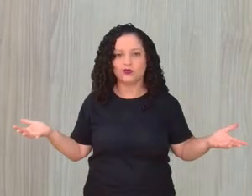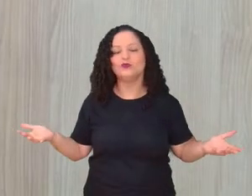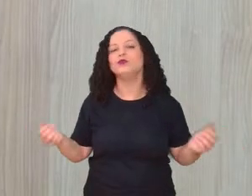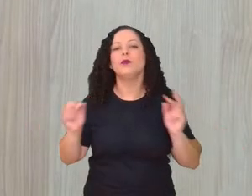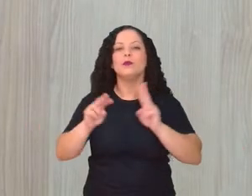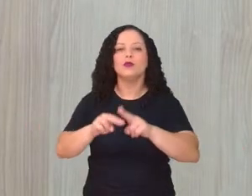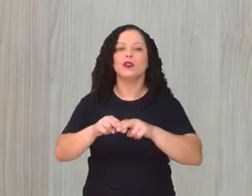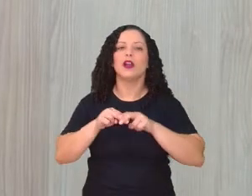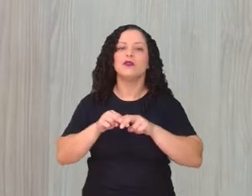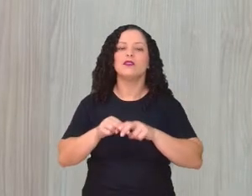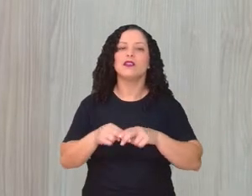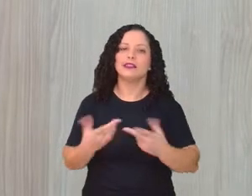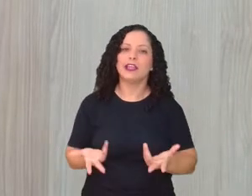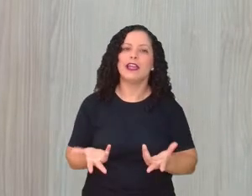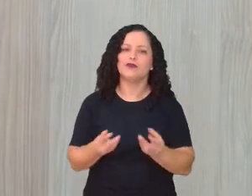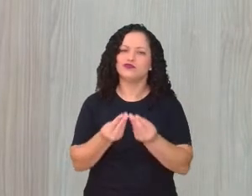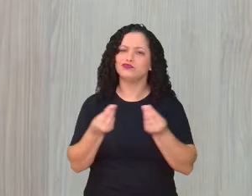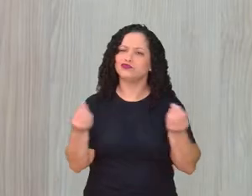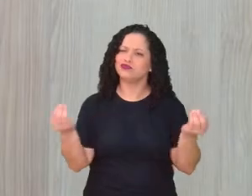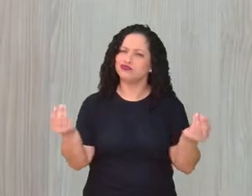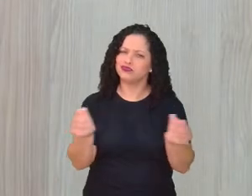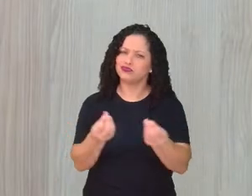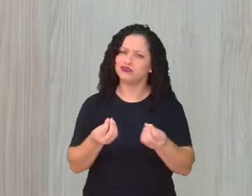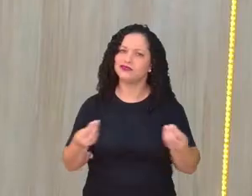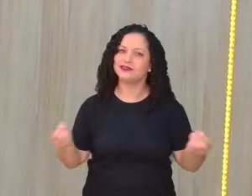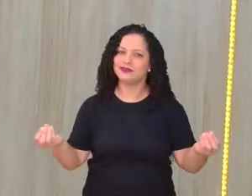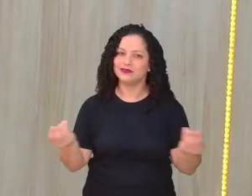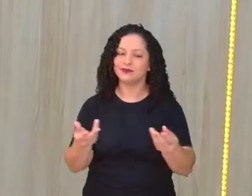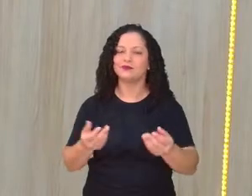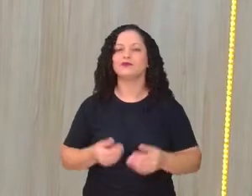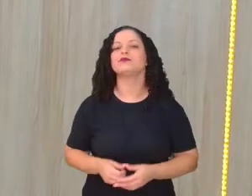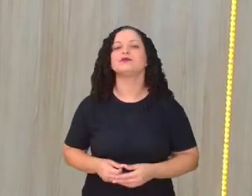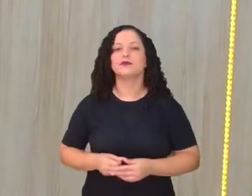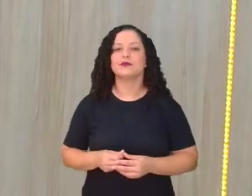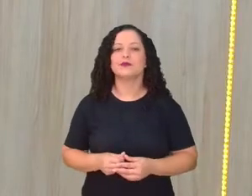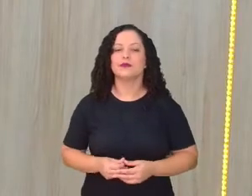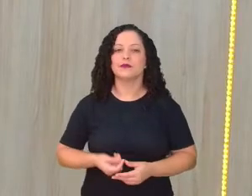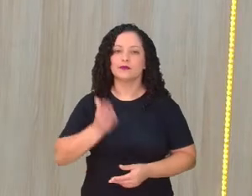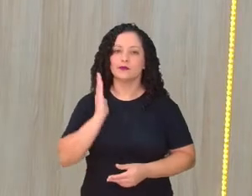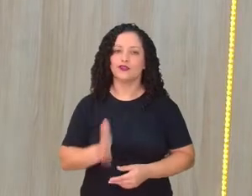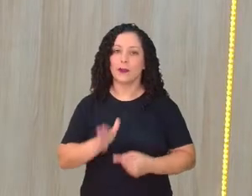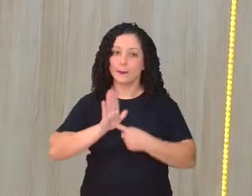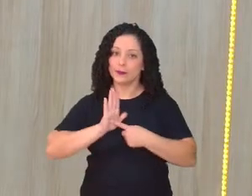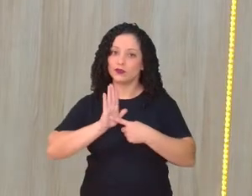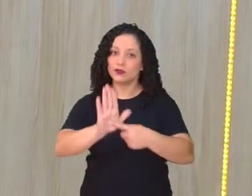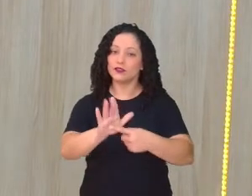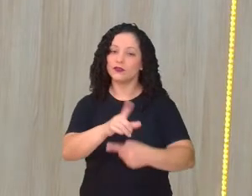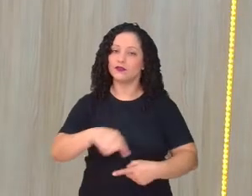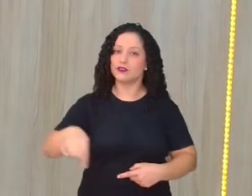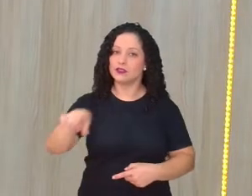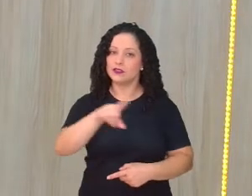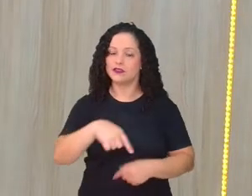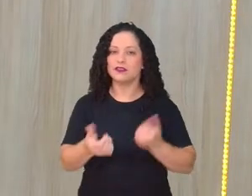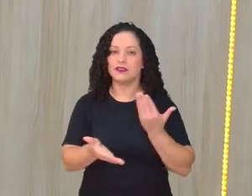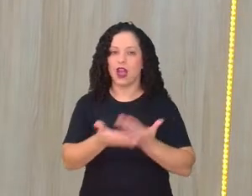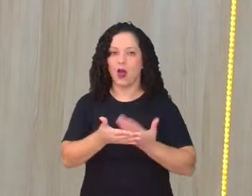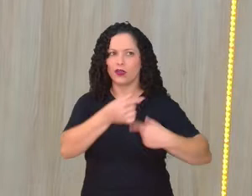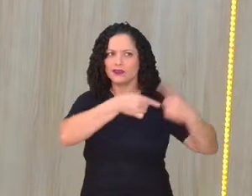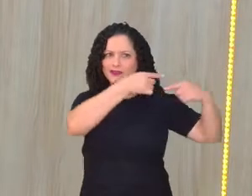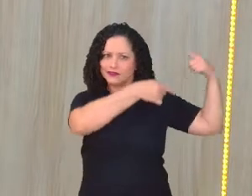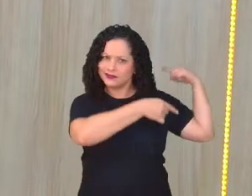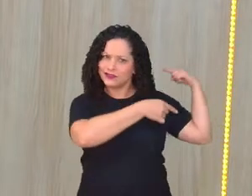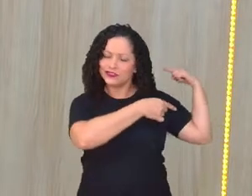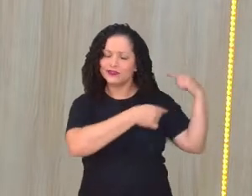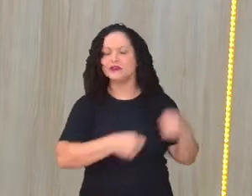condições mesmo favoráveis, Isso, né, exatamente. naturais. Como a gente mostrou para vocês nas aulas anteriores, o que é que a